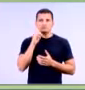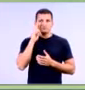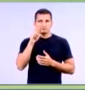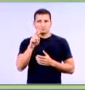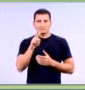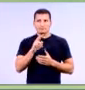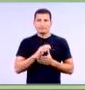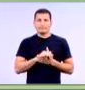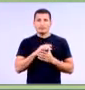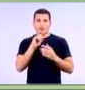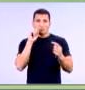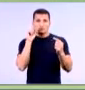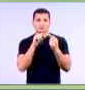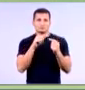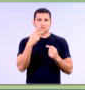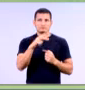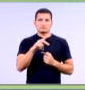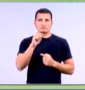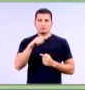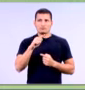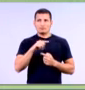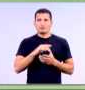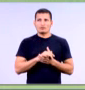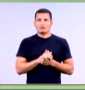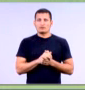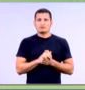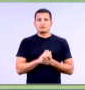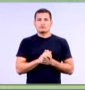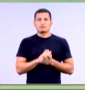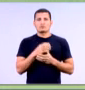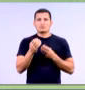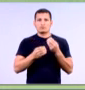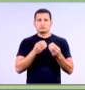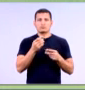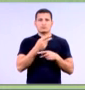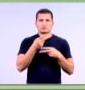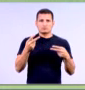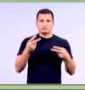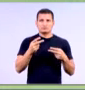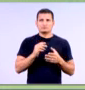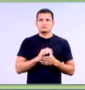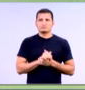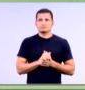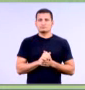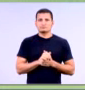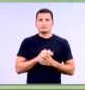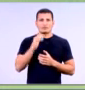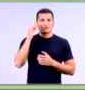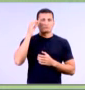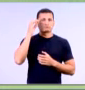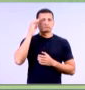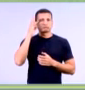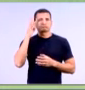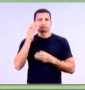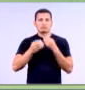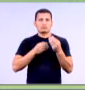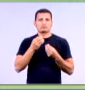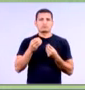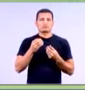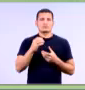construtor, o objetivo dele é definir o estado inicial no objeto. Então imagine o construtor, já que ele é